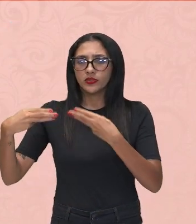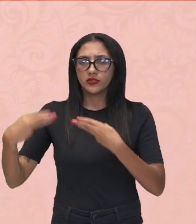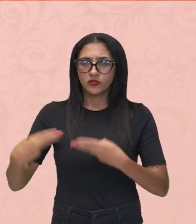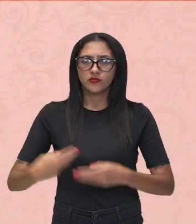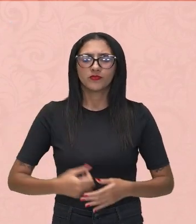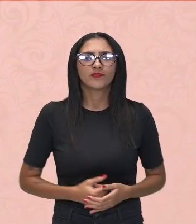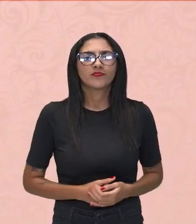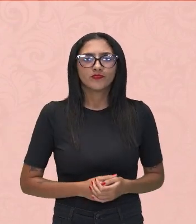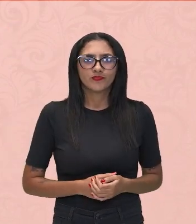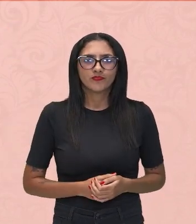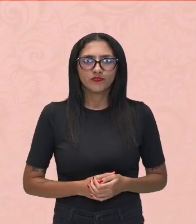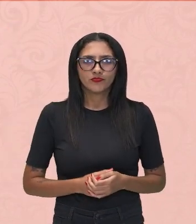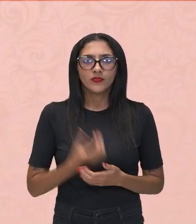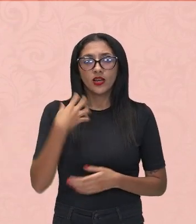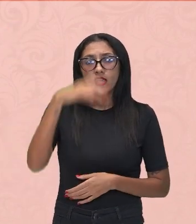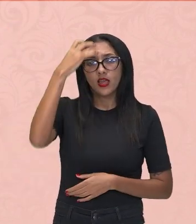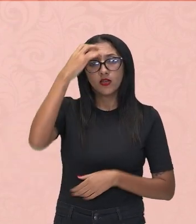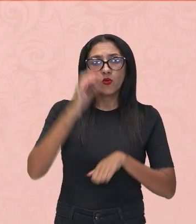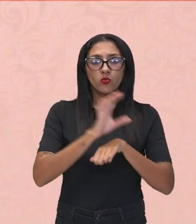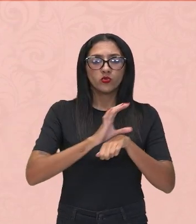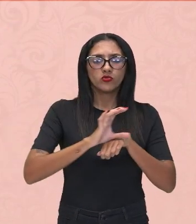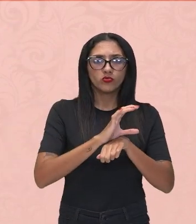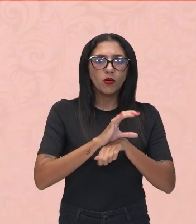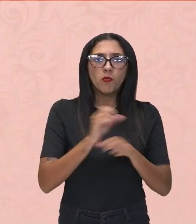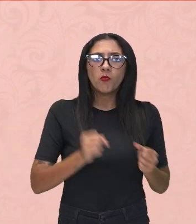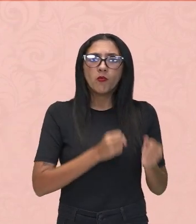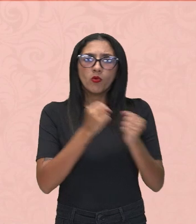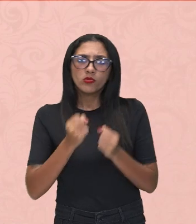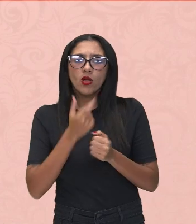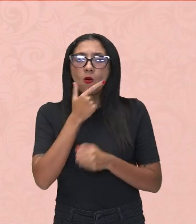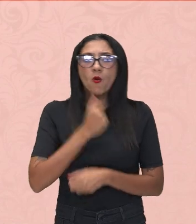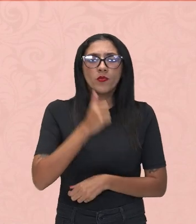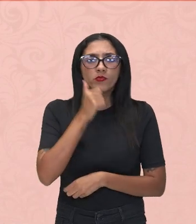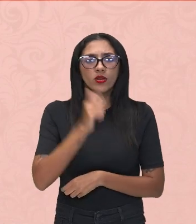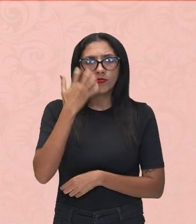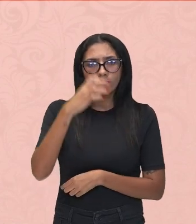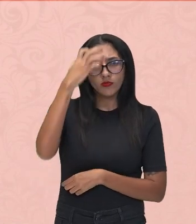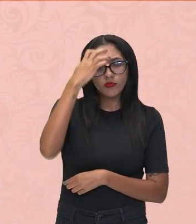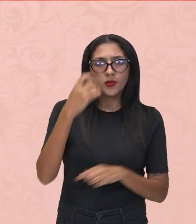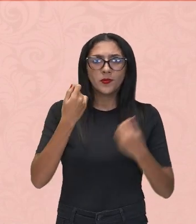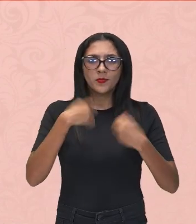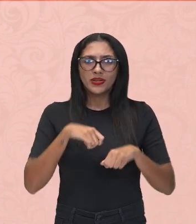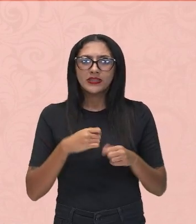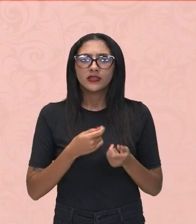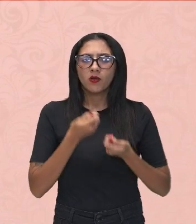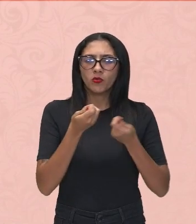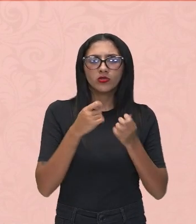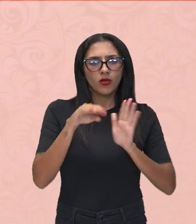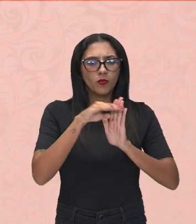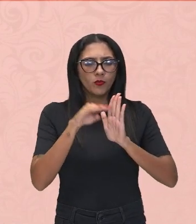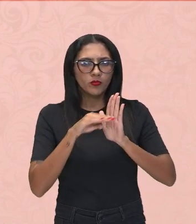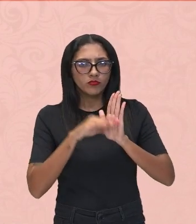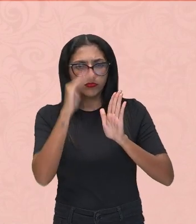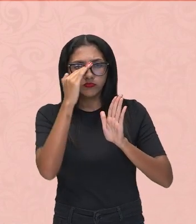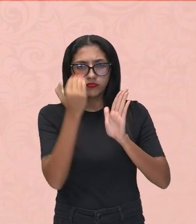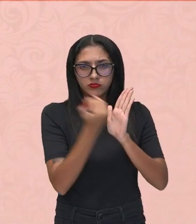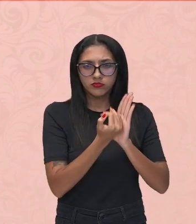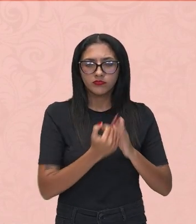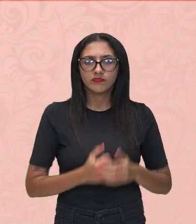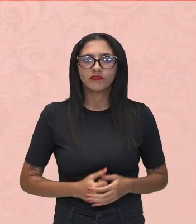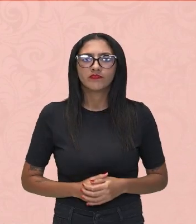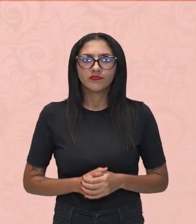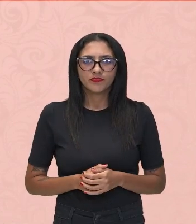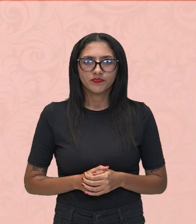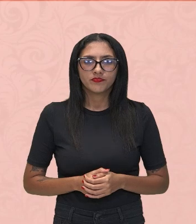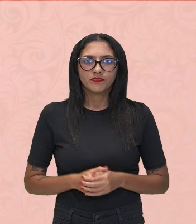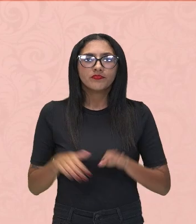monarquia constitucional, o poder do rei ou da rainha é limitado pelas leis e pelo parlamento. Na república parlamentarista,